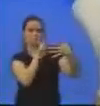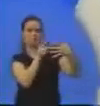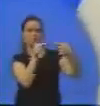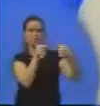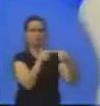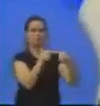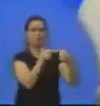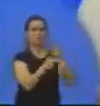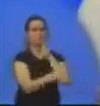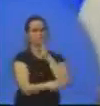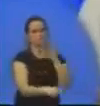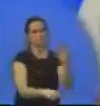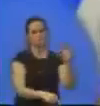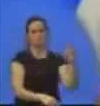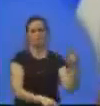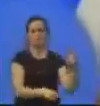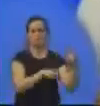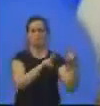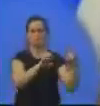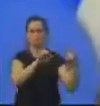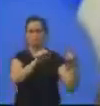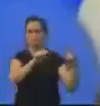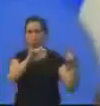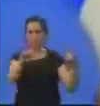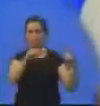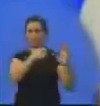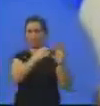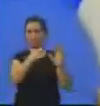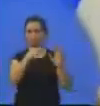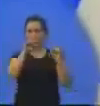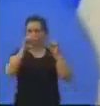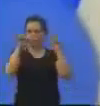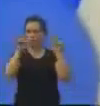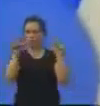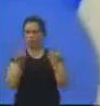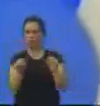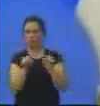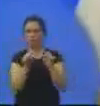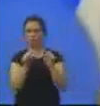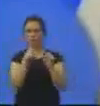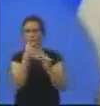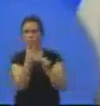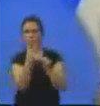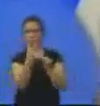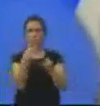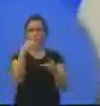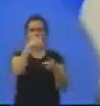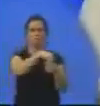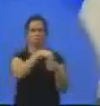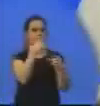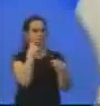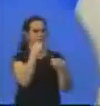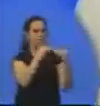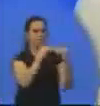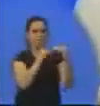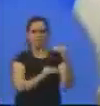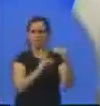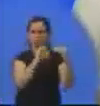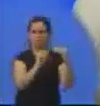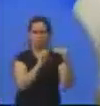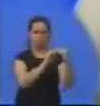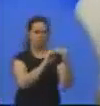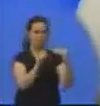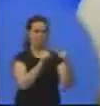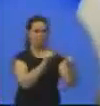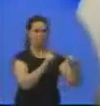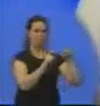alternativa D, real menos o menos 2. Por quê? porque o denominador não pode ser zero. Portanto, x